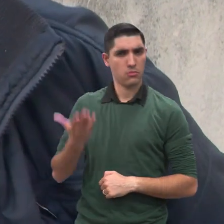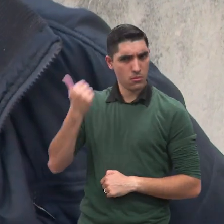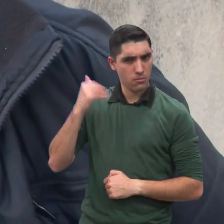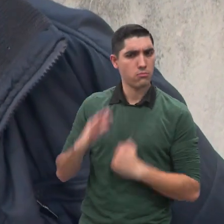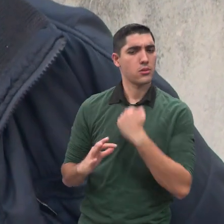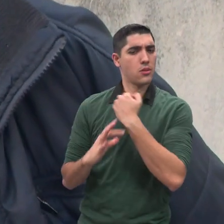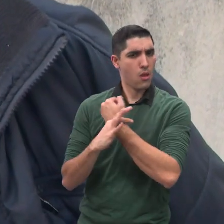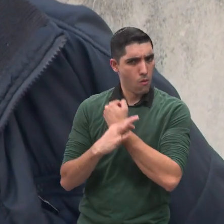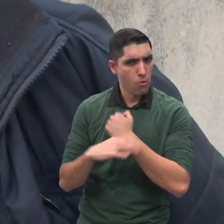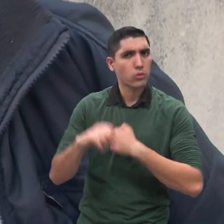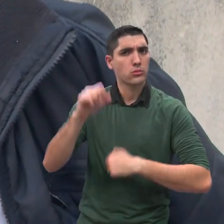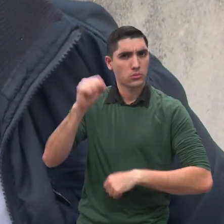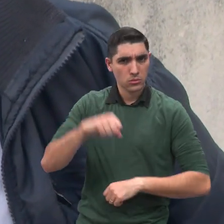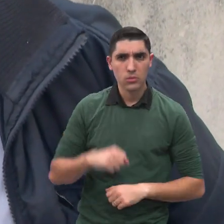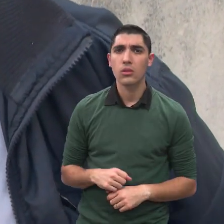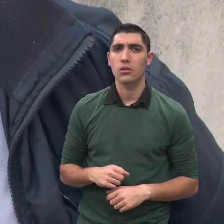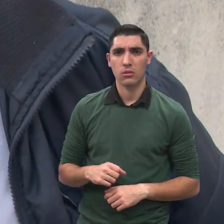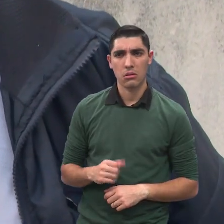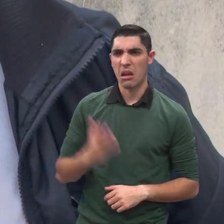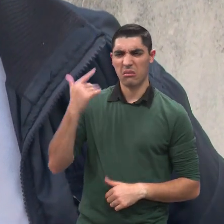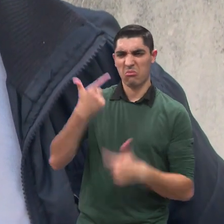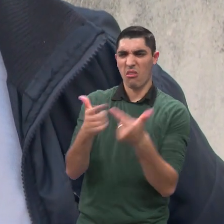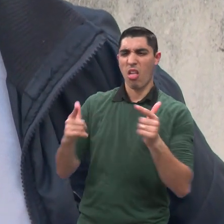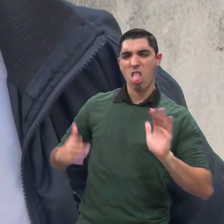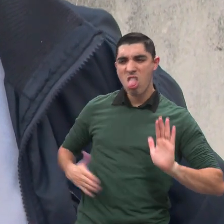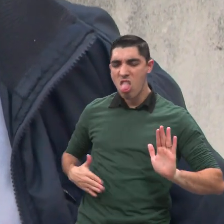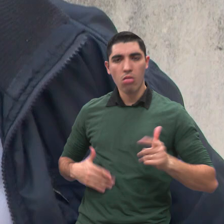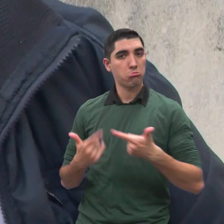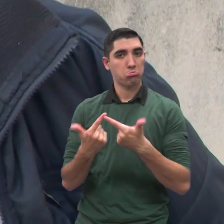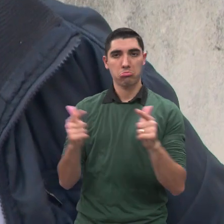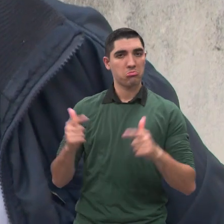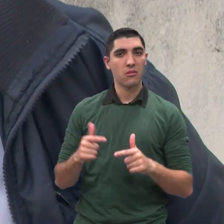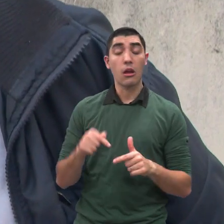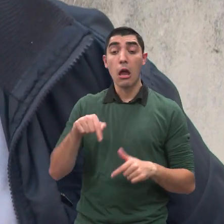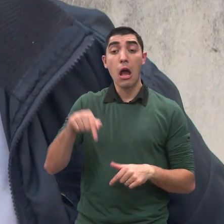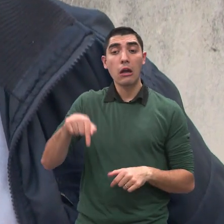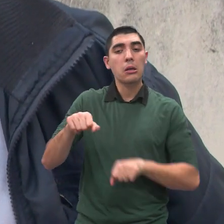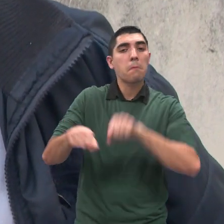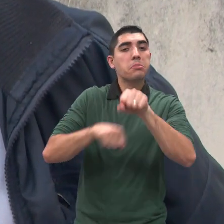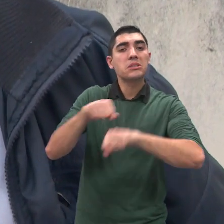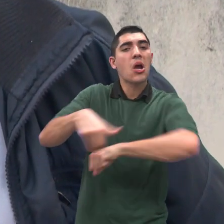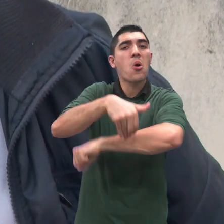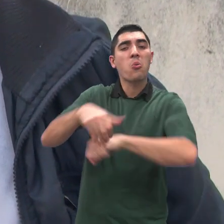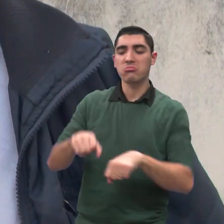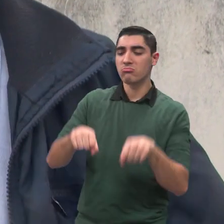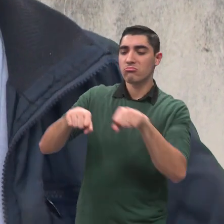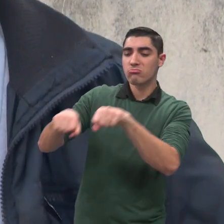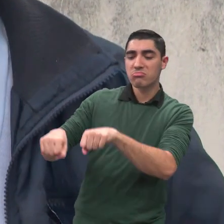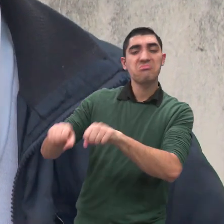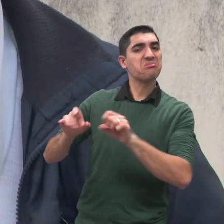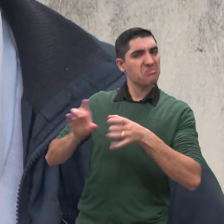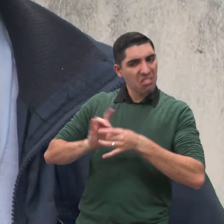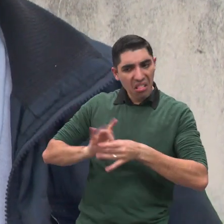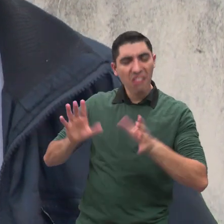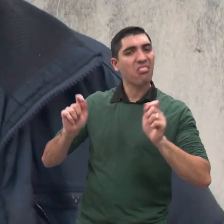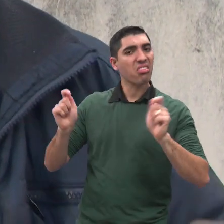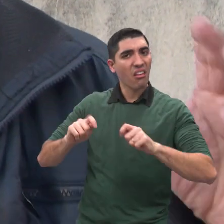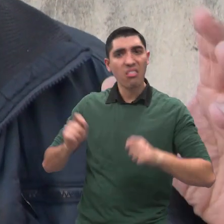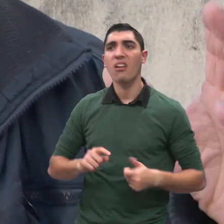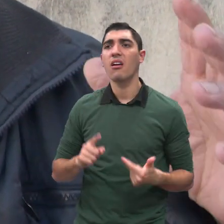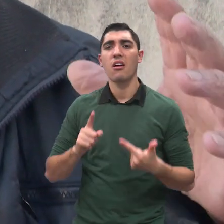isso? Era mais seguro. Não tinha isso, essa ladrãozada, não. A bicicleta, deixar a bicicleta na